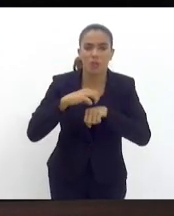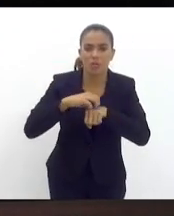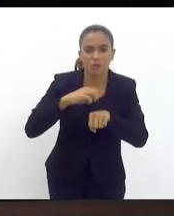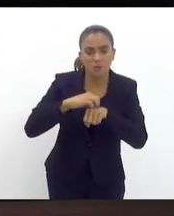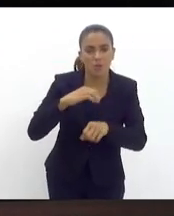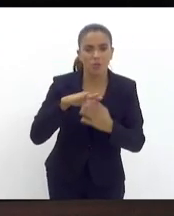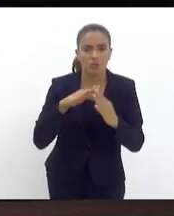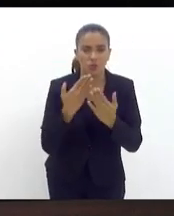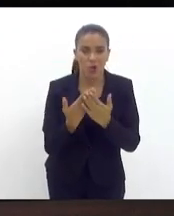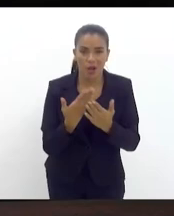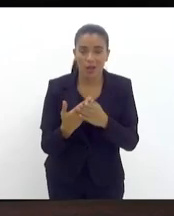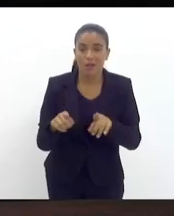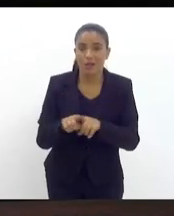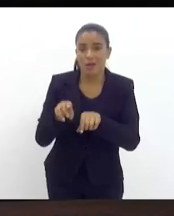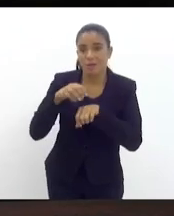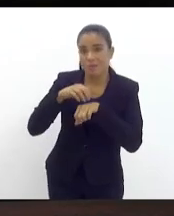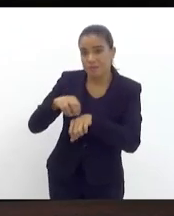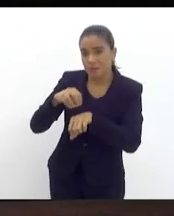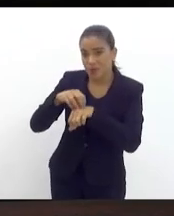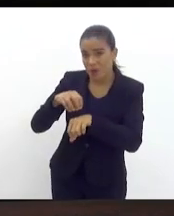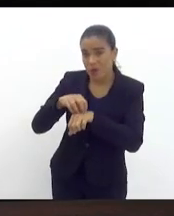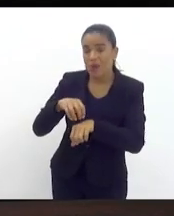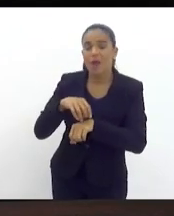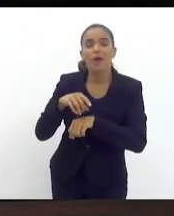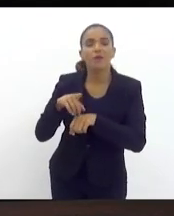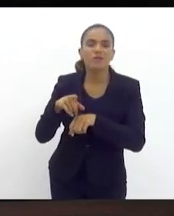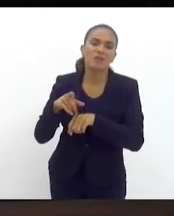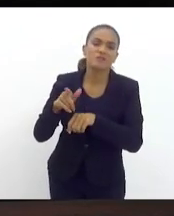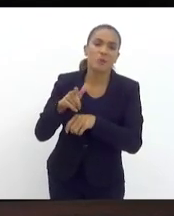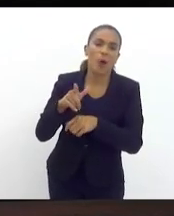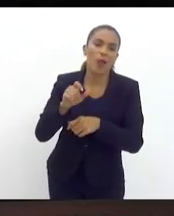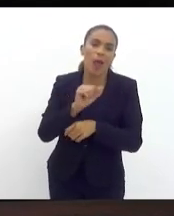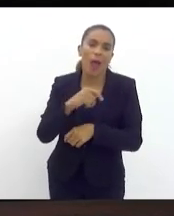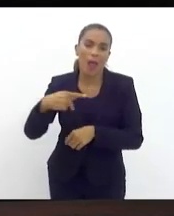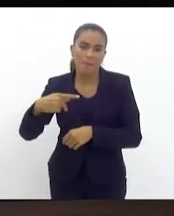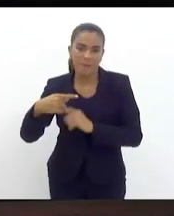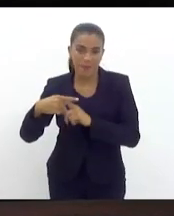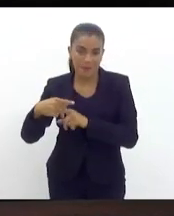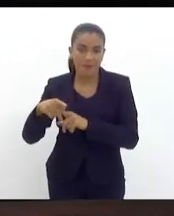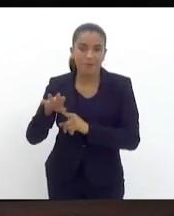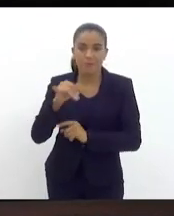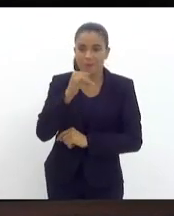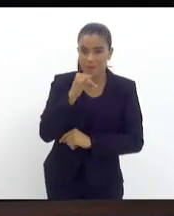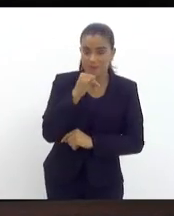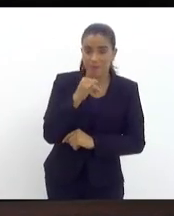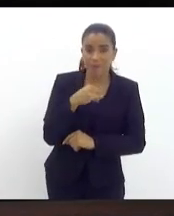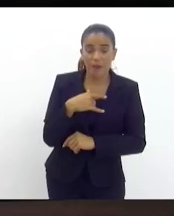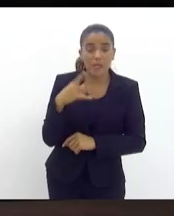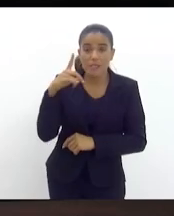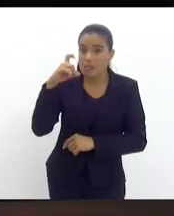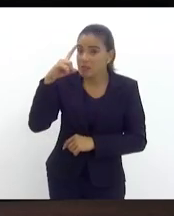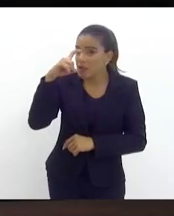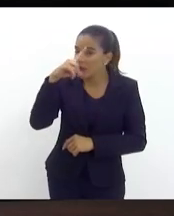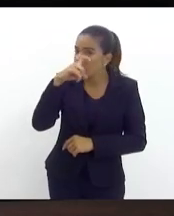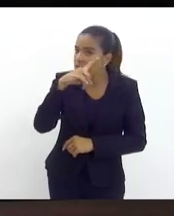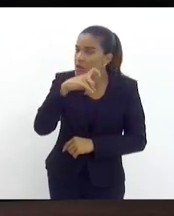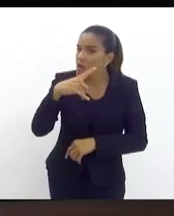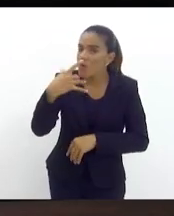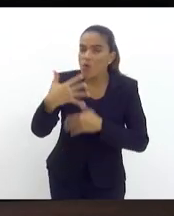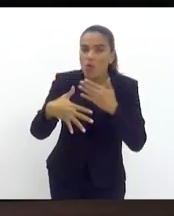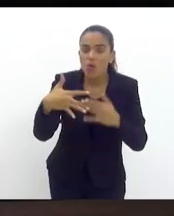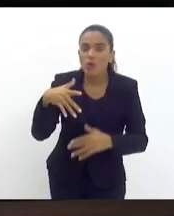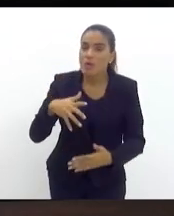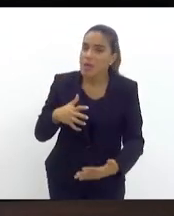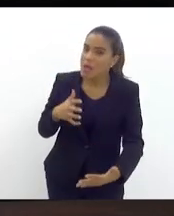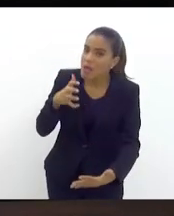e do transporte do transporte alternativo do nosso Estado tiveram dificuldade de